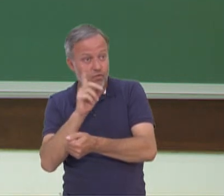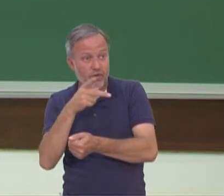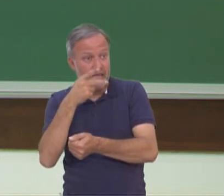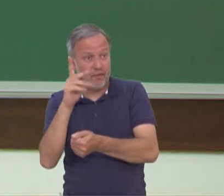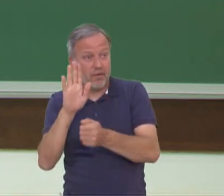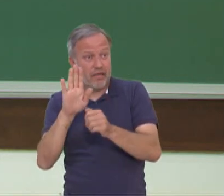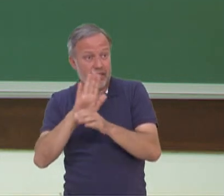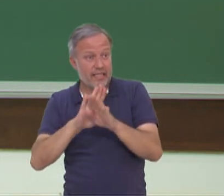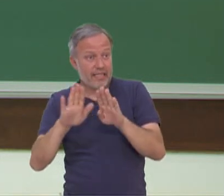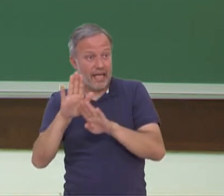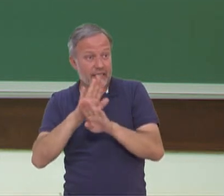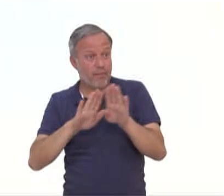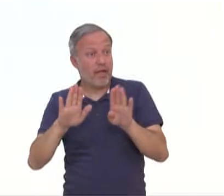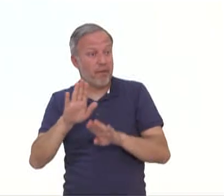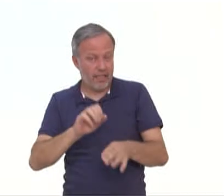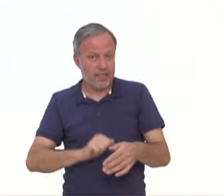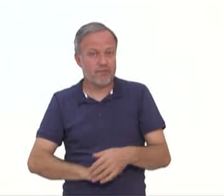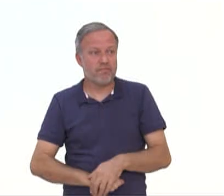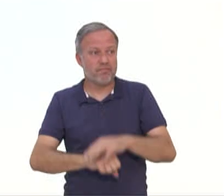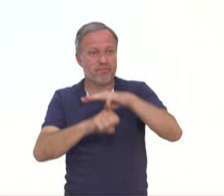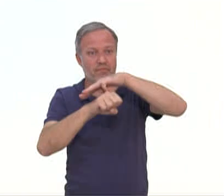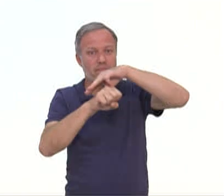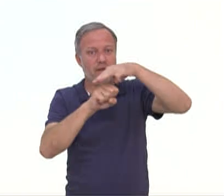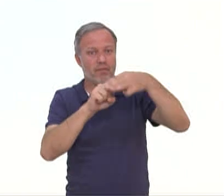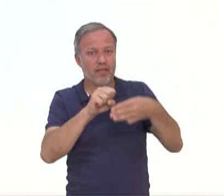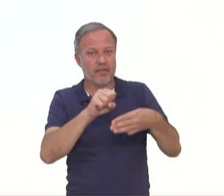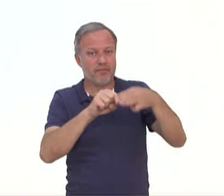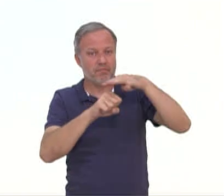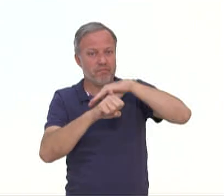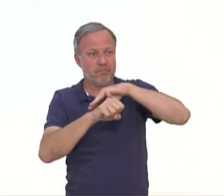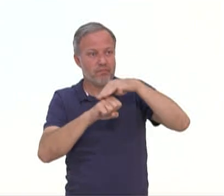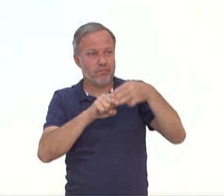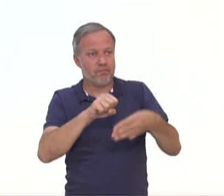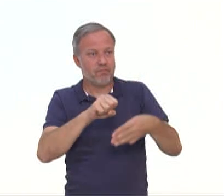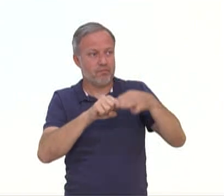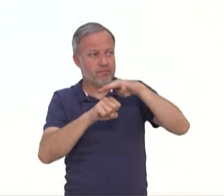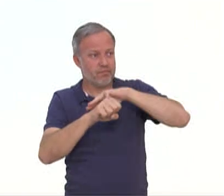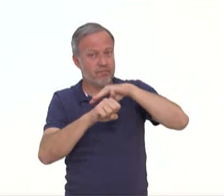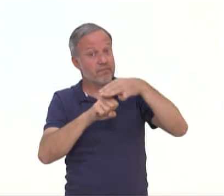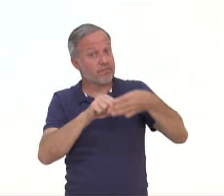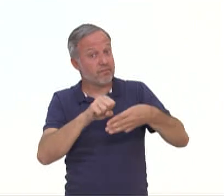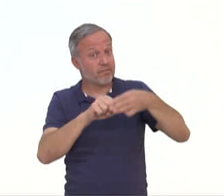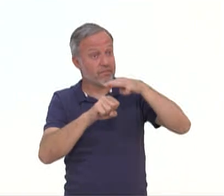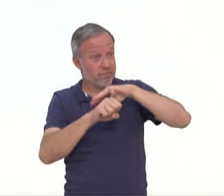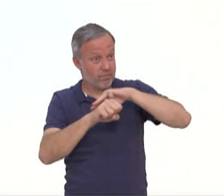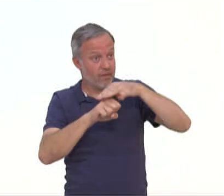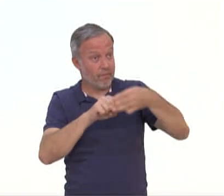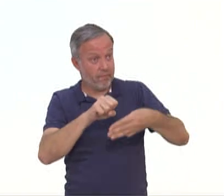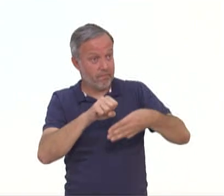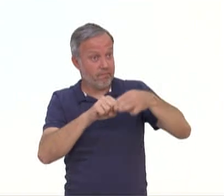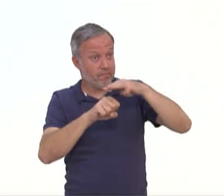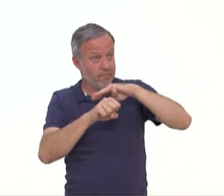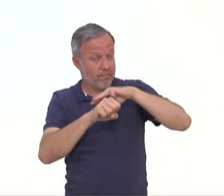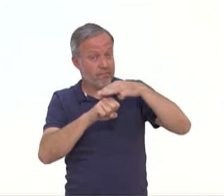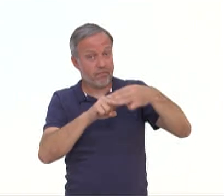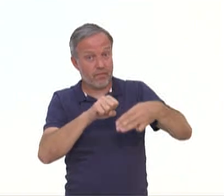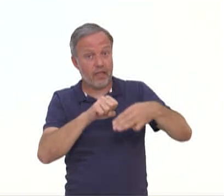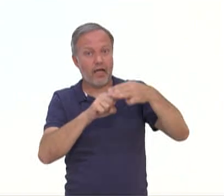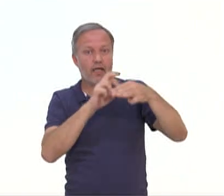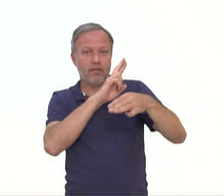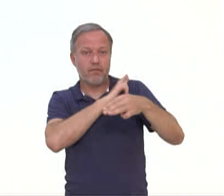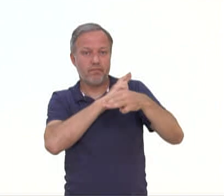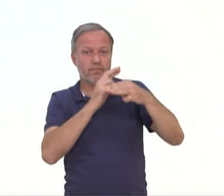ainda, só sobrou a opção membrana celular. Muito bem, então ali já tem a definição. O que é uma membrana? É a estrutura responsável